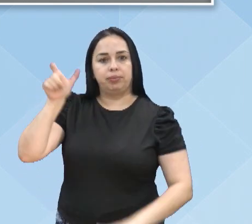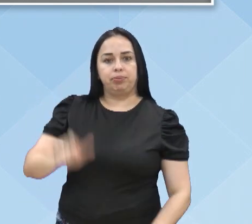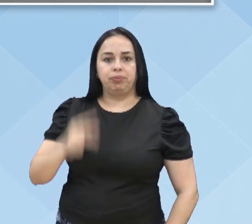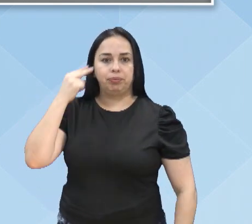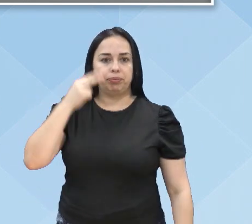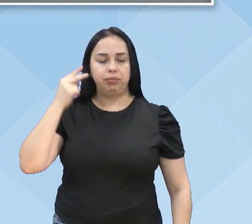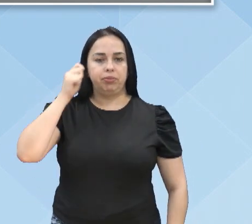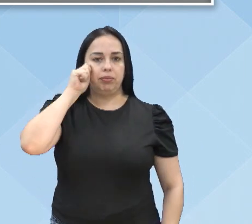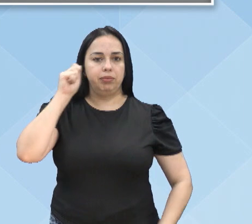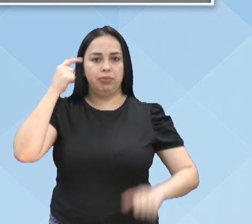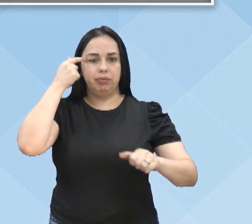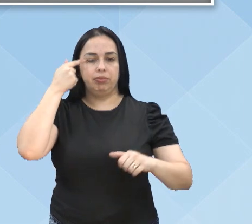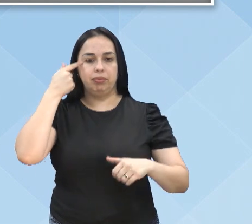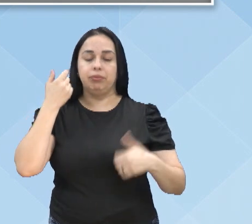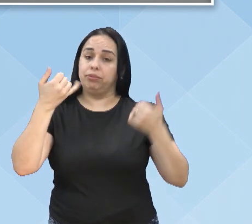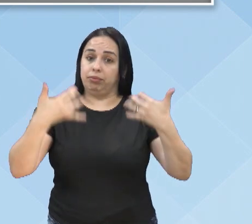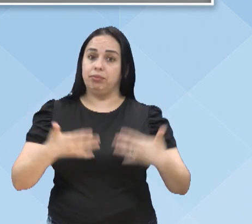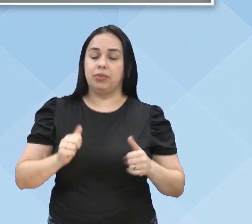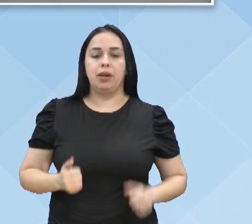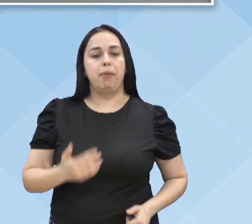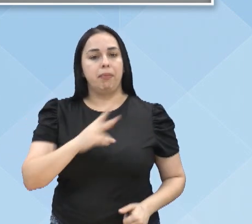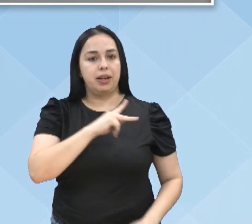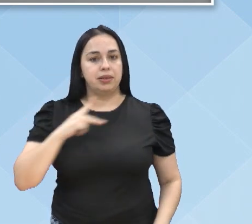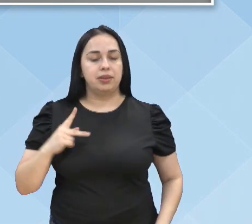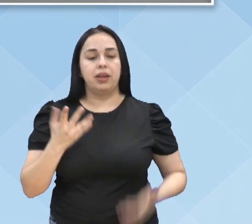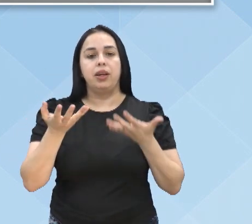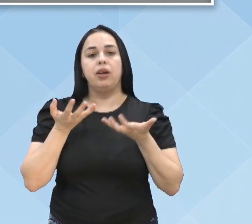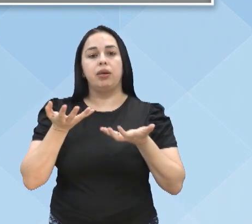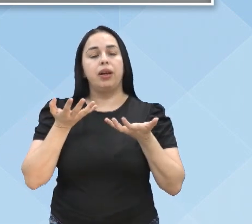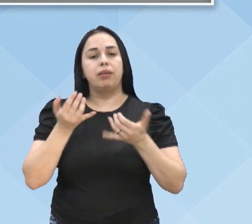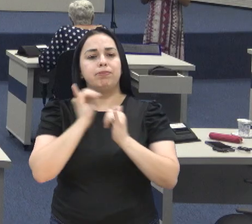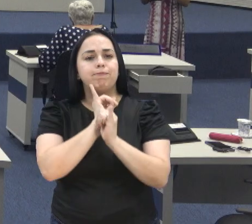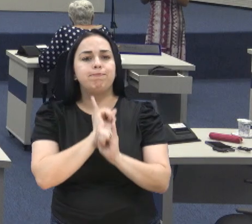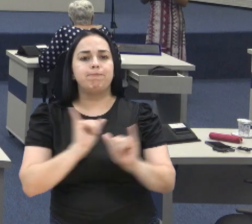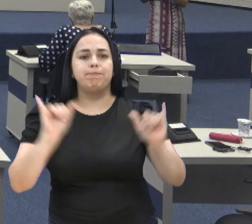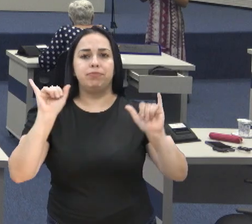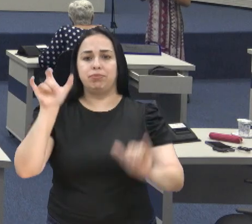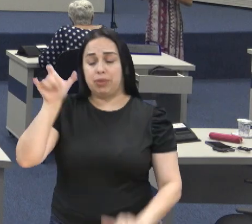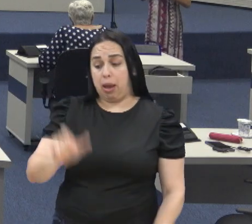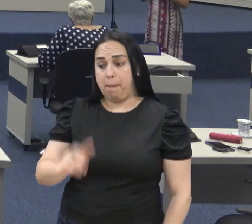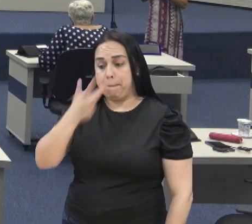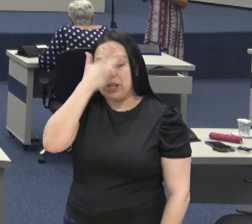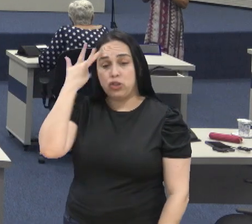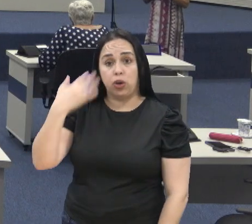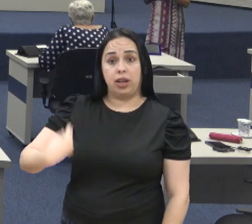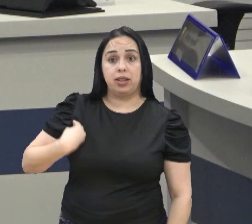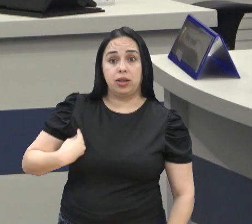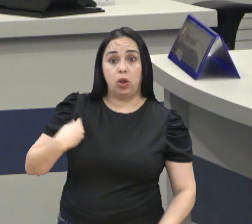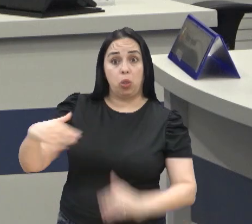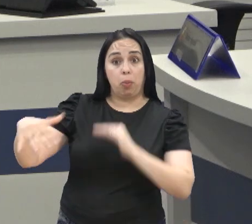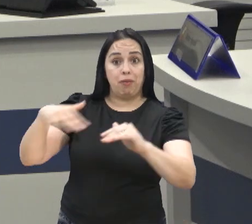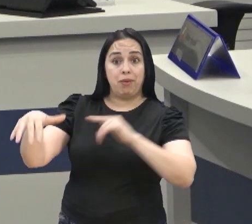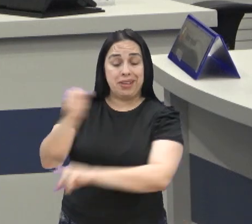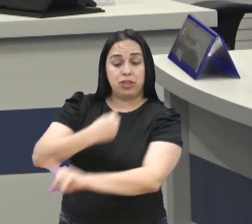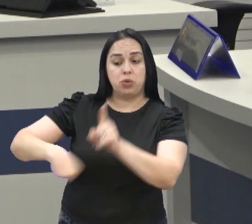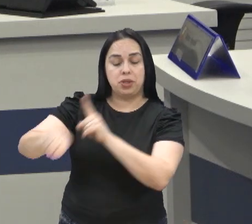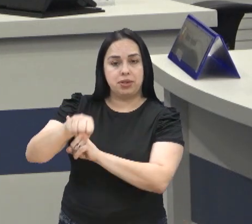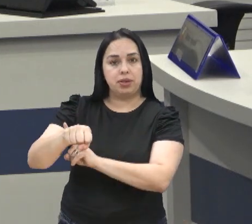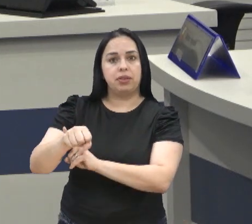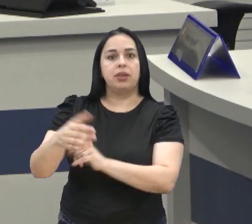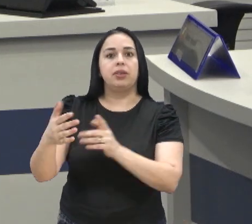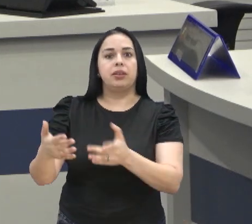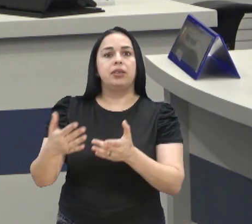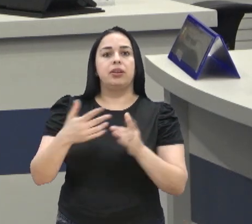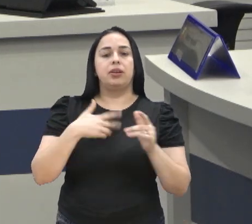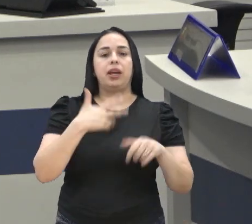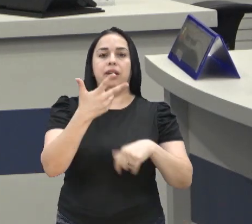vereadora Amélia Nones. Senhor presidente, eu queria aqui registrar a presença do movimento social, queria que a